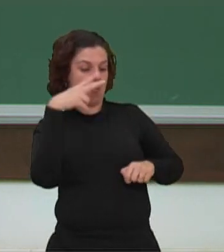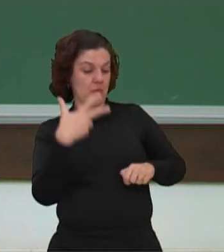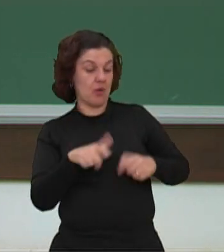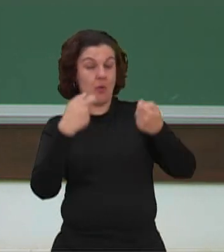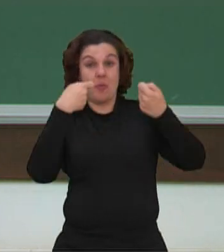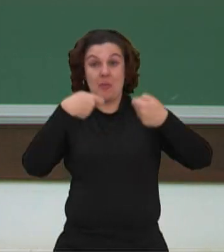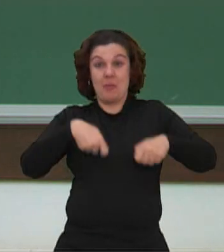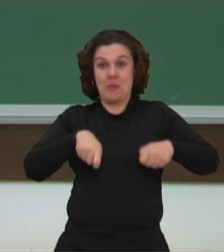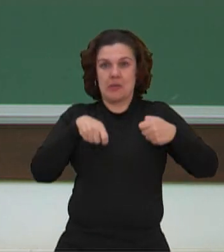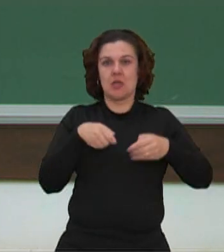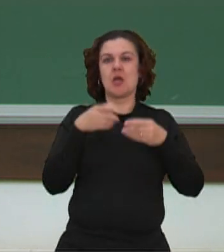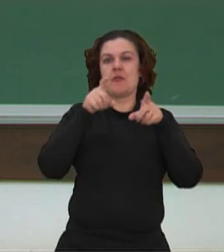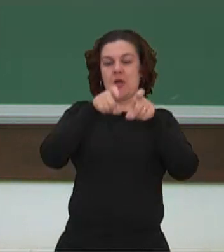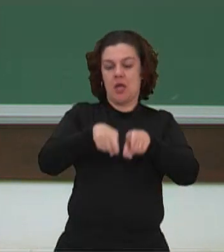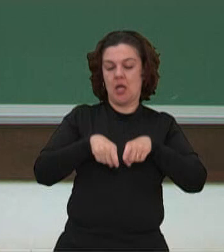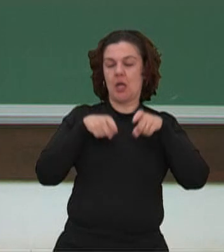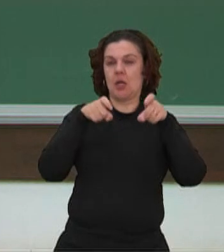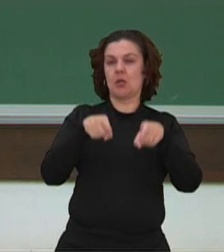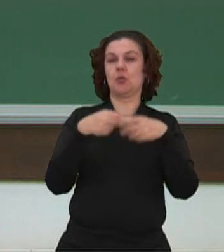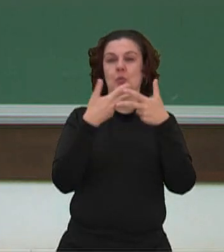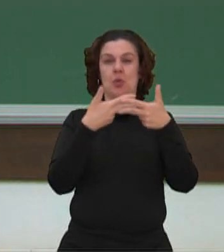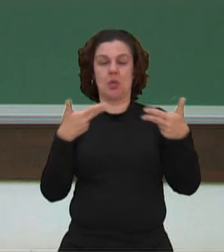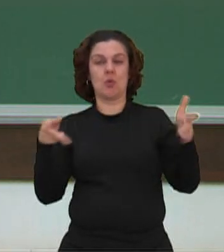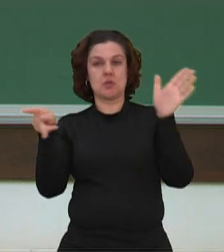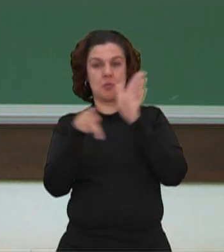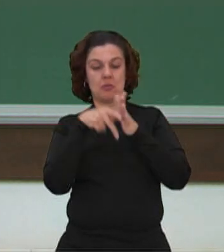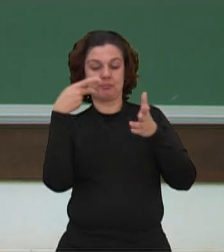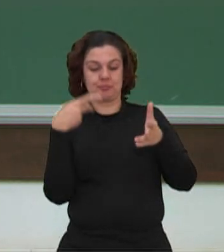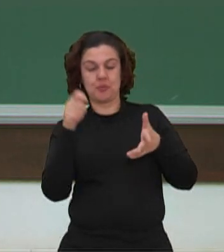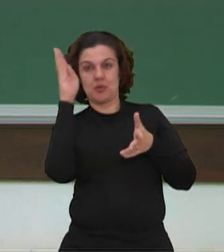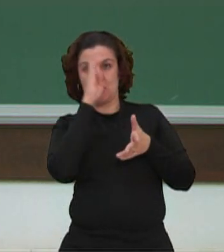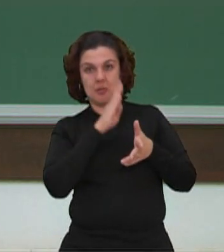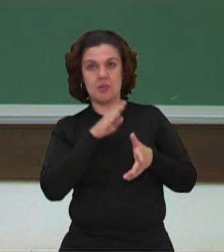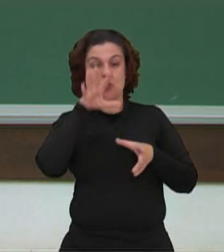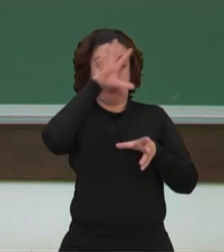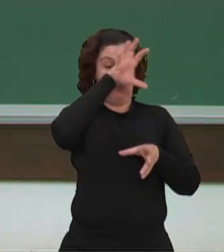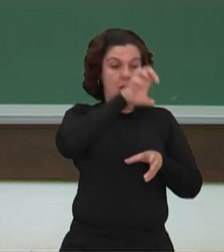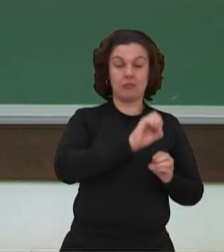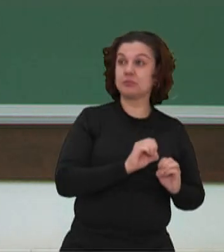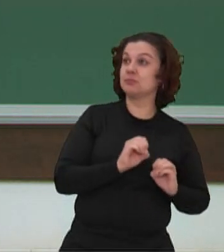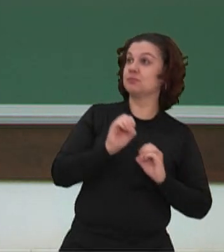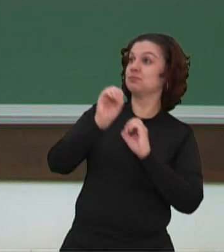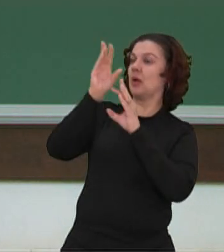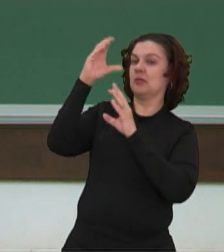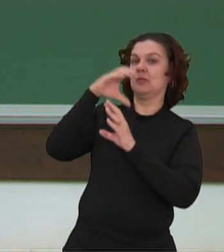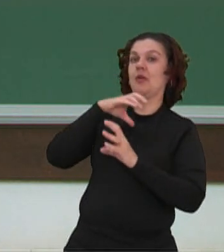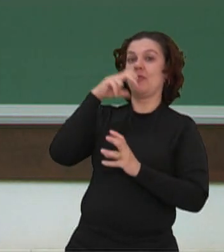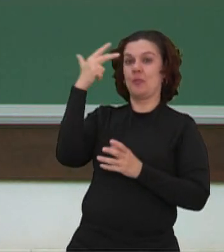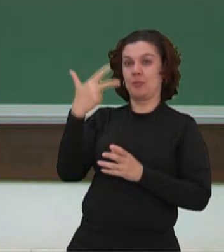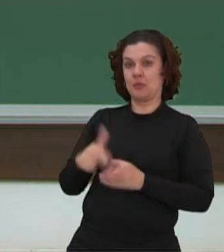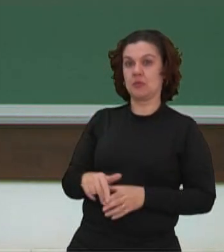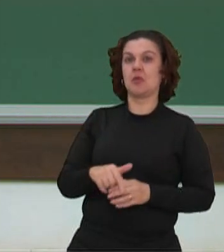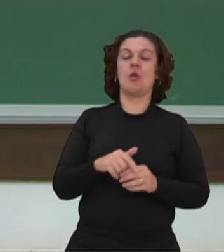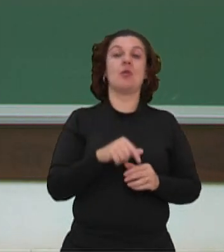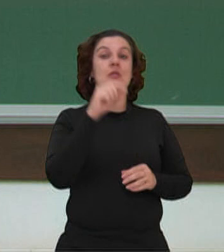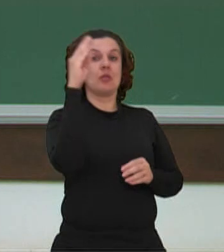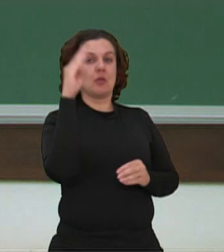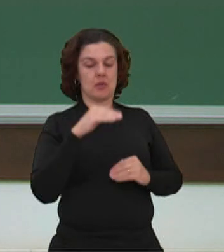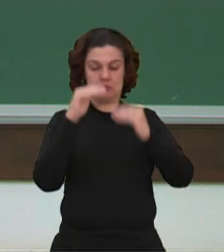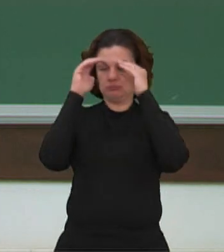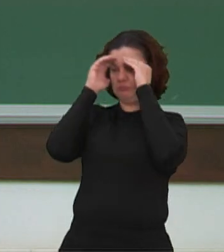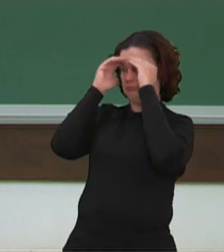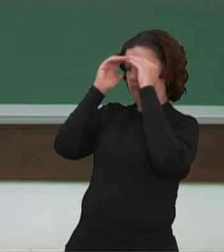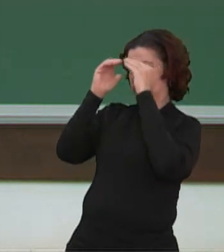gêneros agrícolas, de produtos tropicais, buscava no Brasil. Então, o Brasil servia a